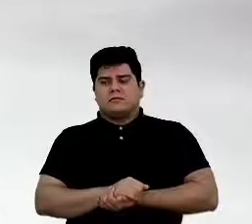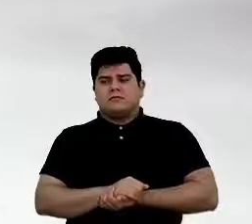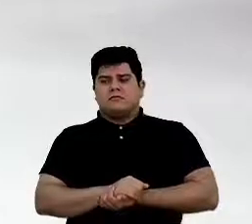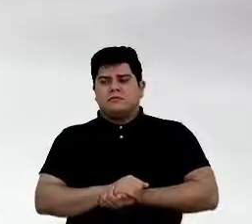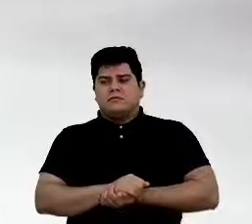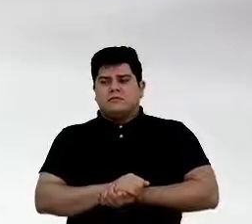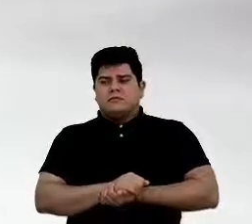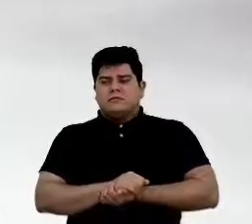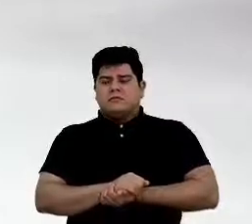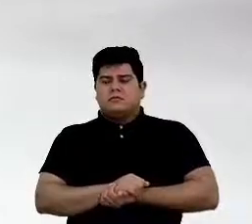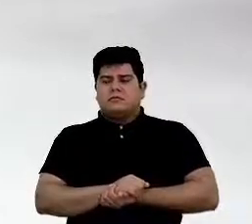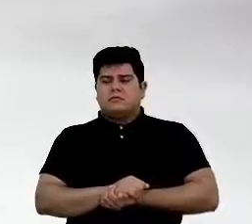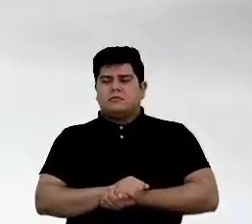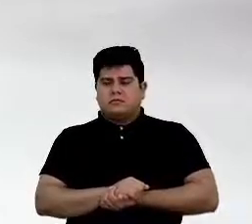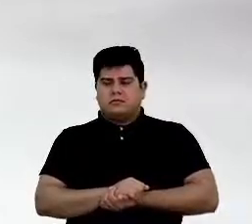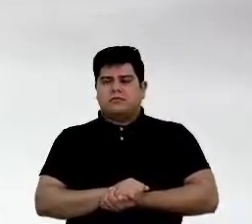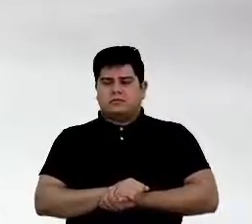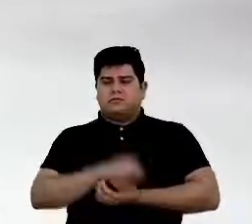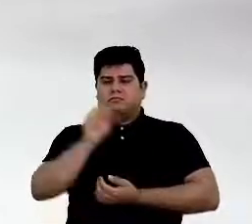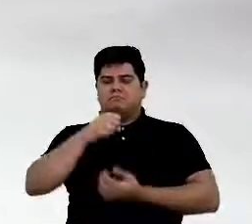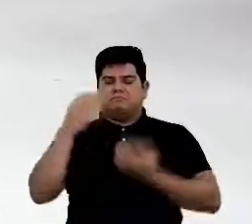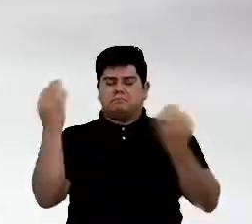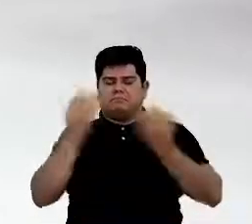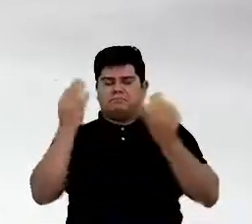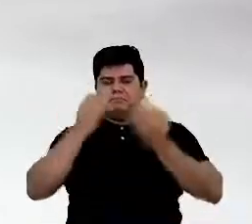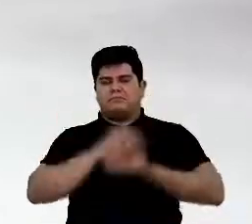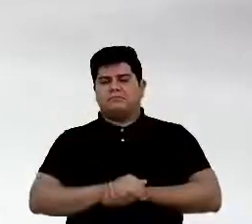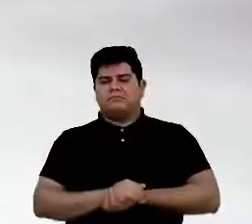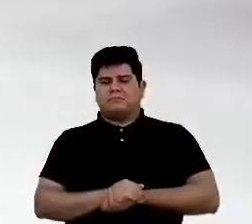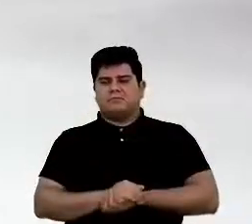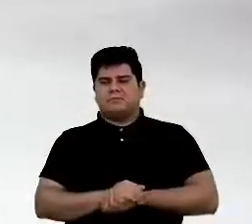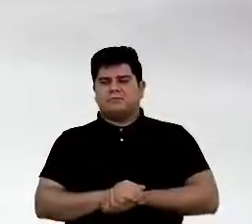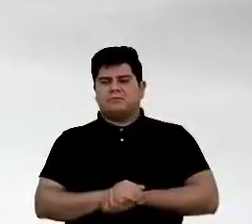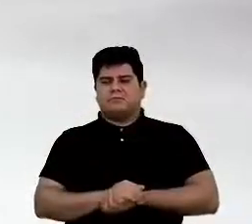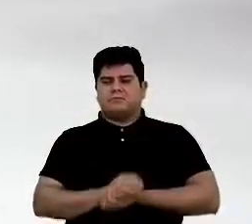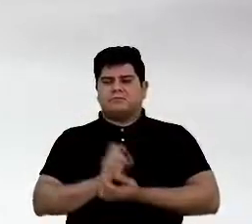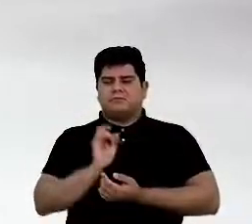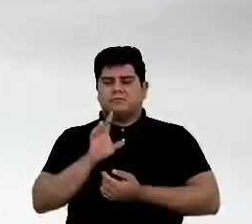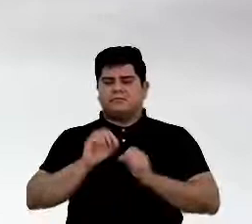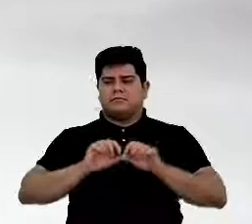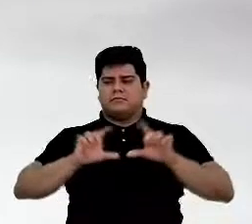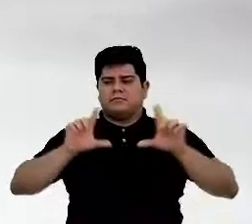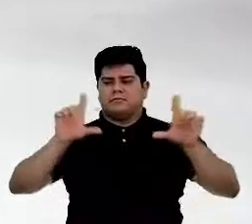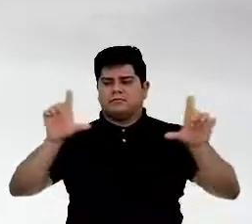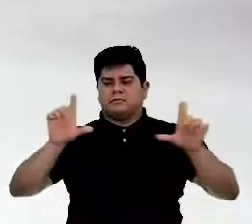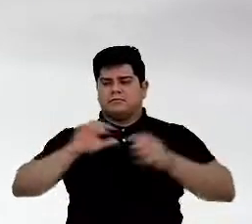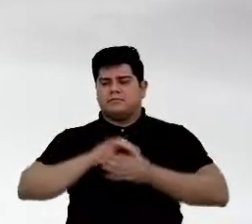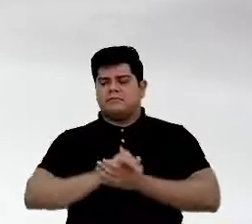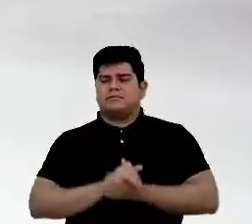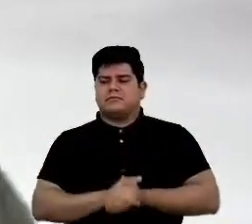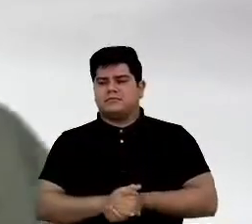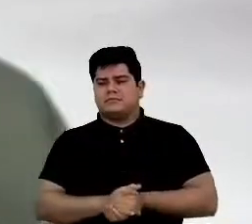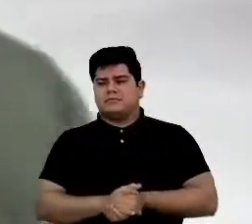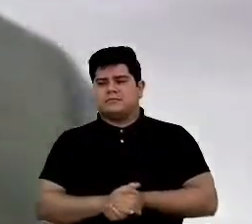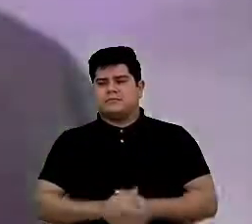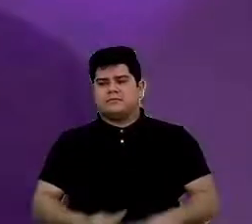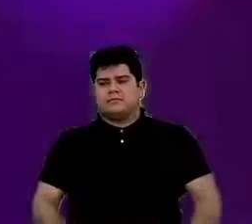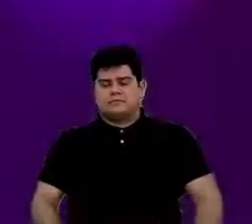Conseguiram? Sim, perfeito. Só colocar em modo apresentação agora. Tudo bem.